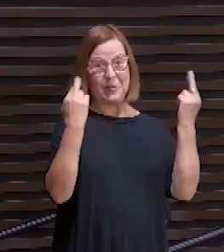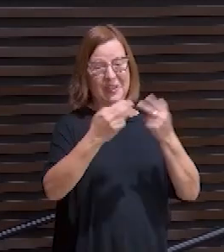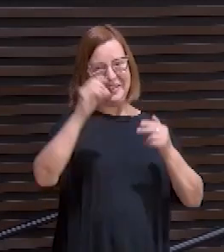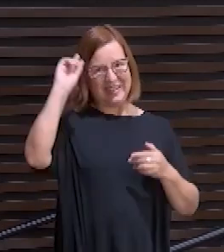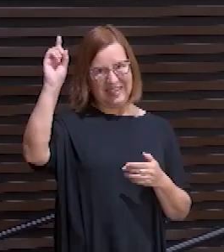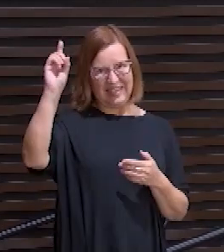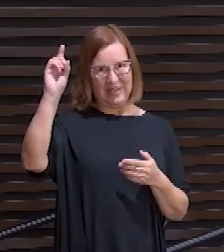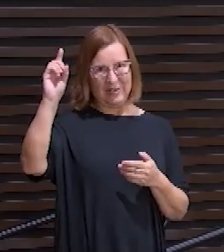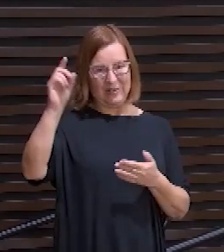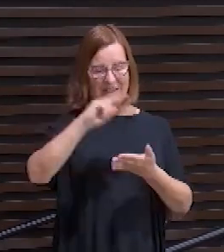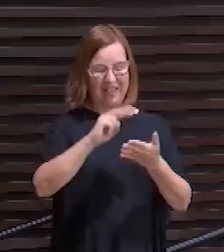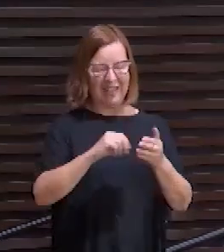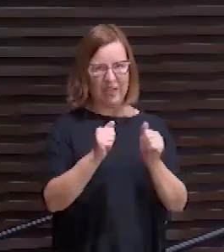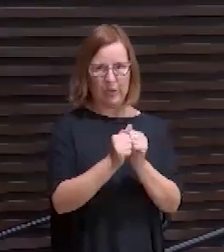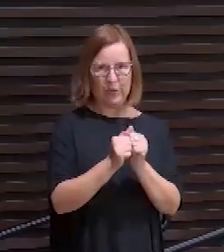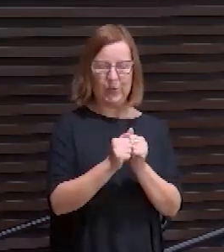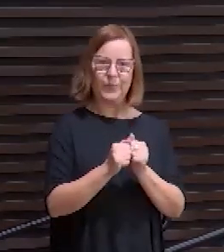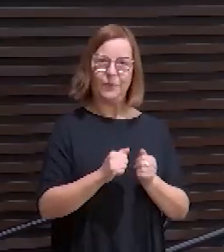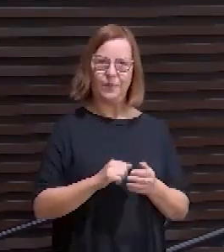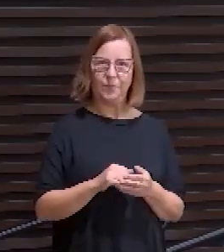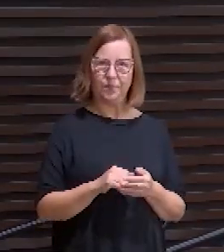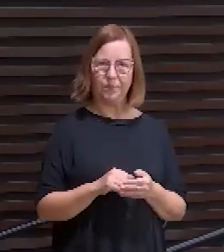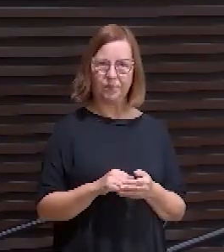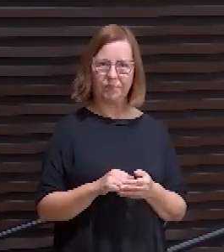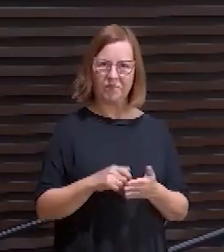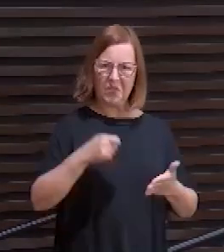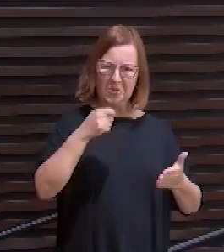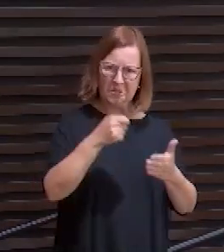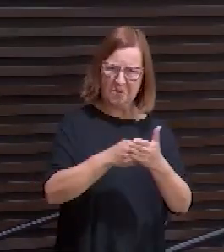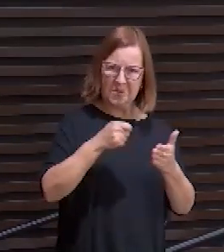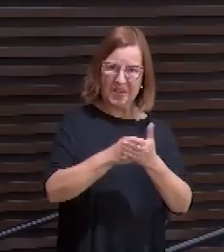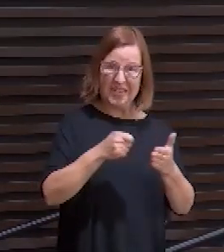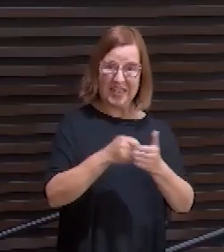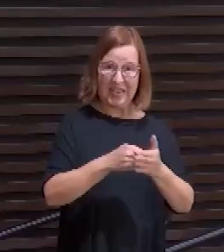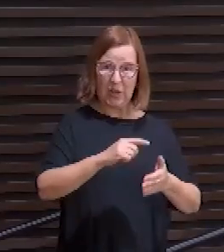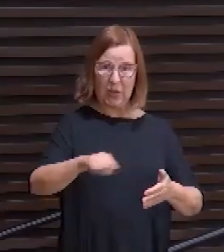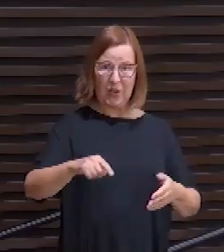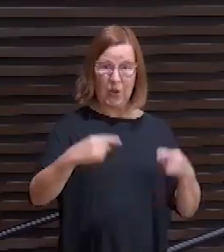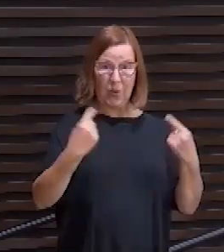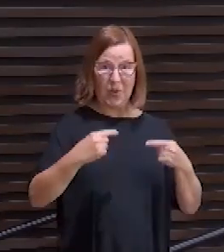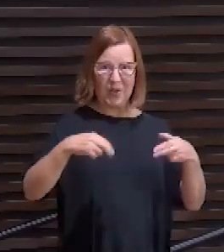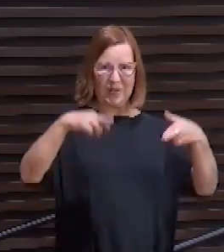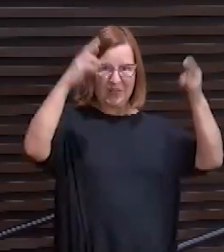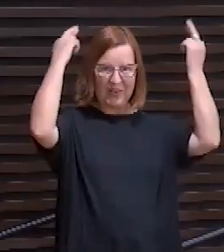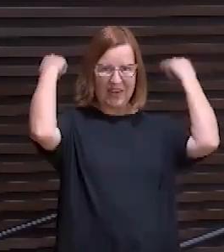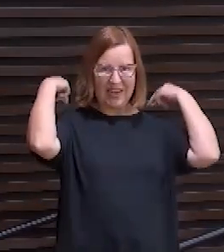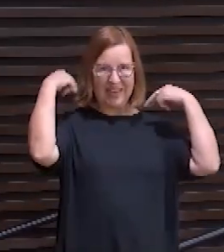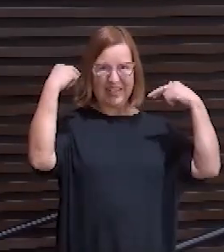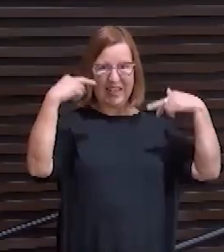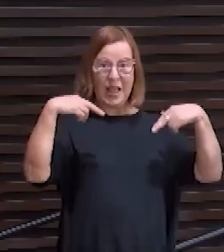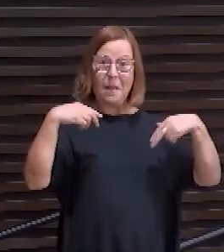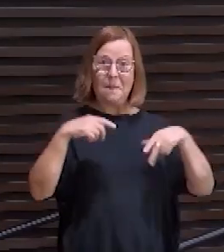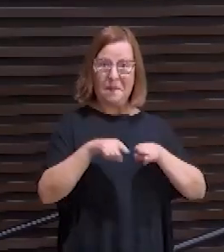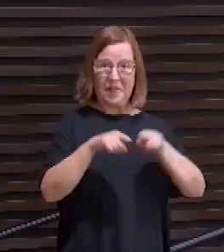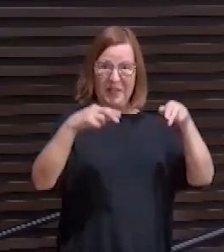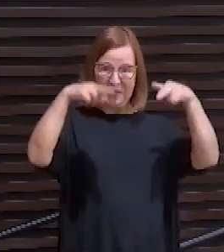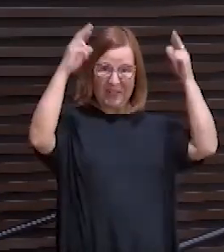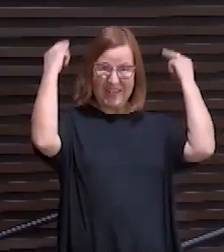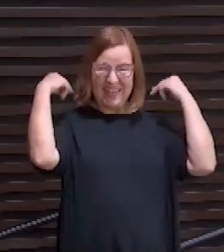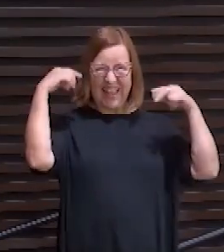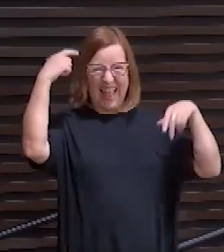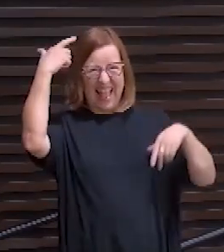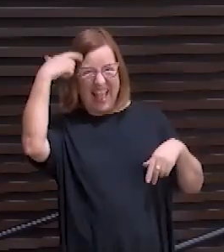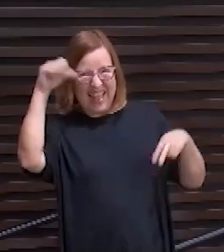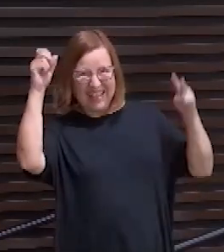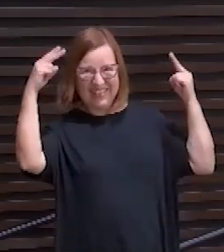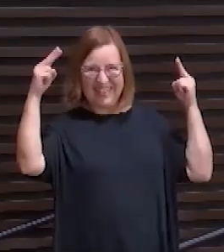de Apocalipse 17. Diz assim: pelejarão eles contra o Cordeiro, e o Cordeiro os